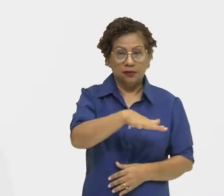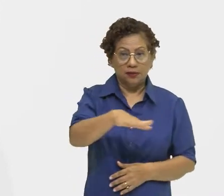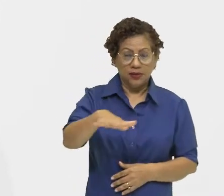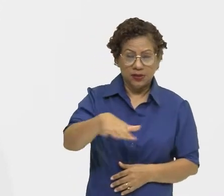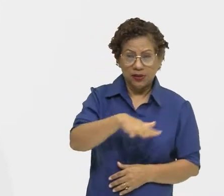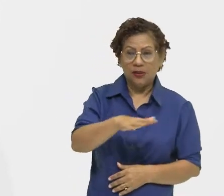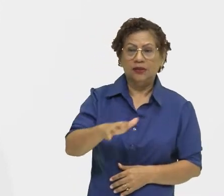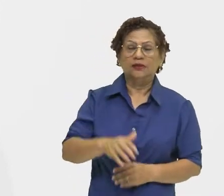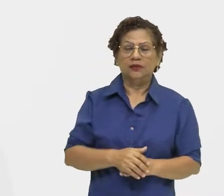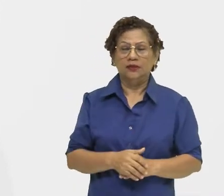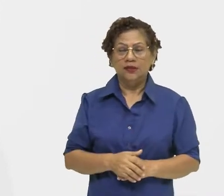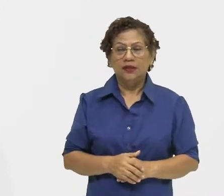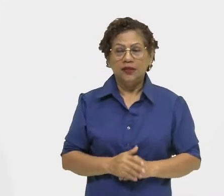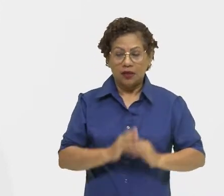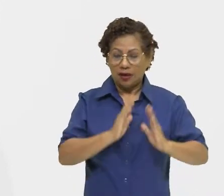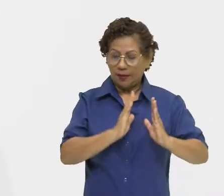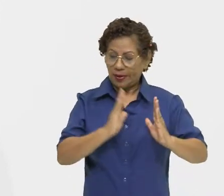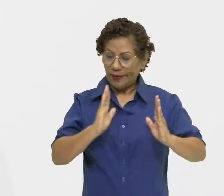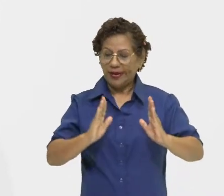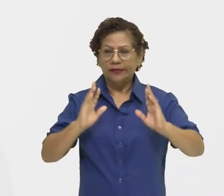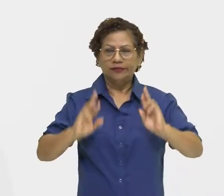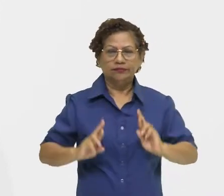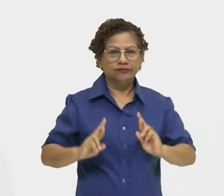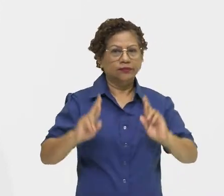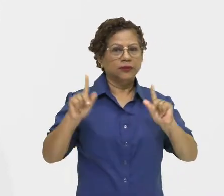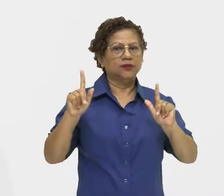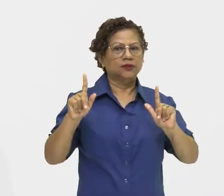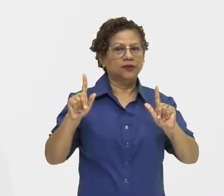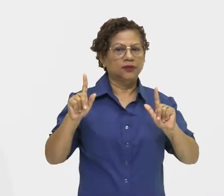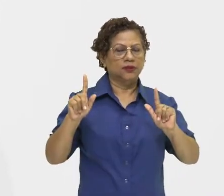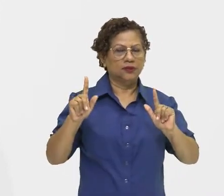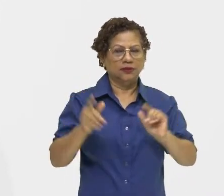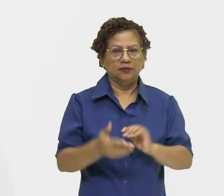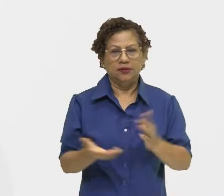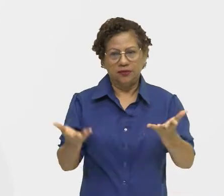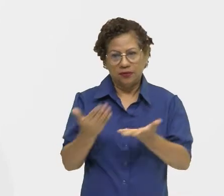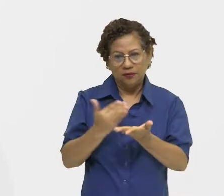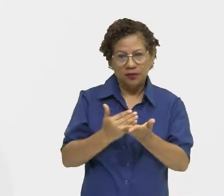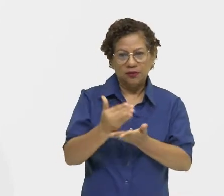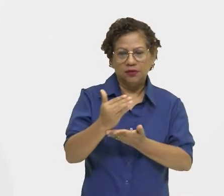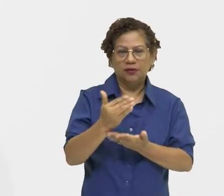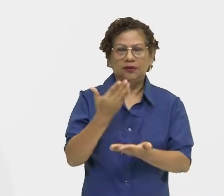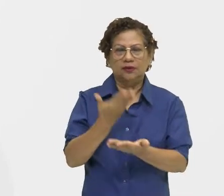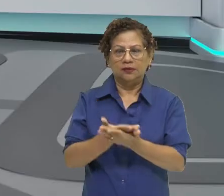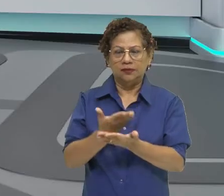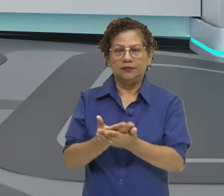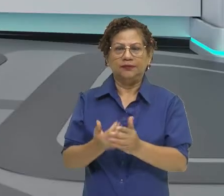épocas distintas, certo? Então vamos lá começar a nossa aula.